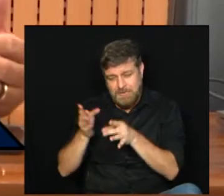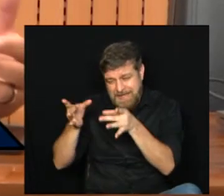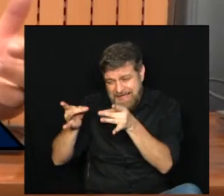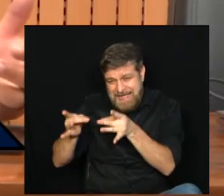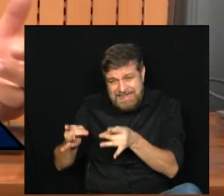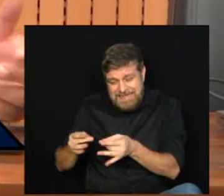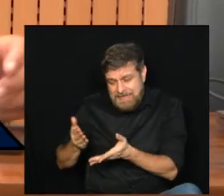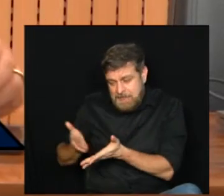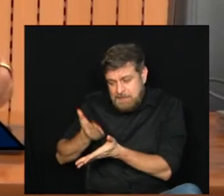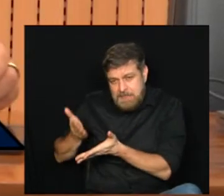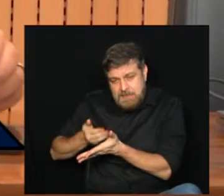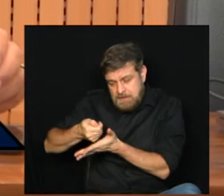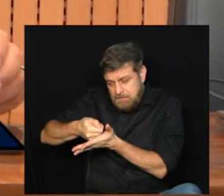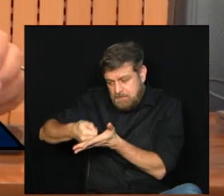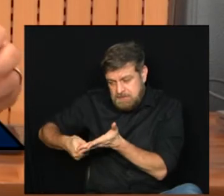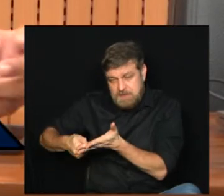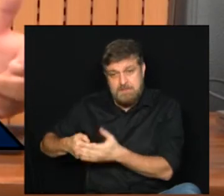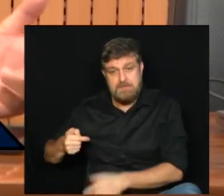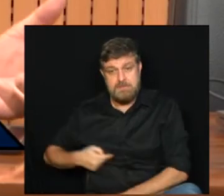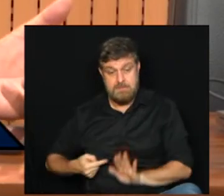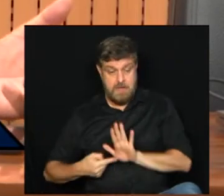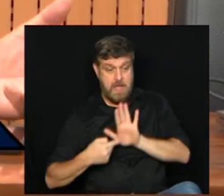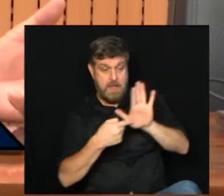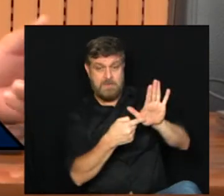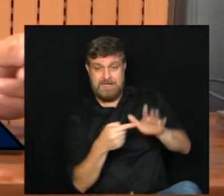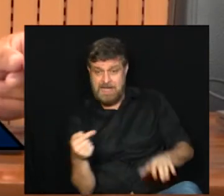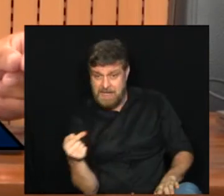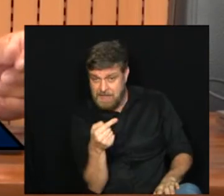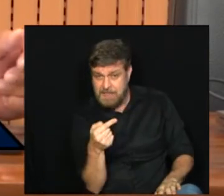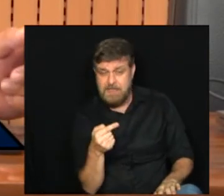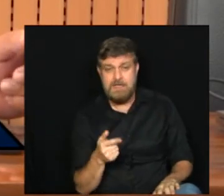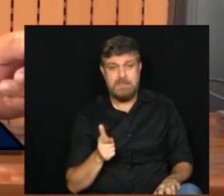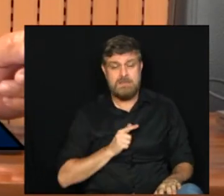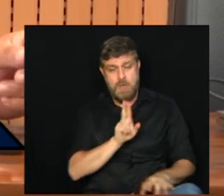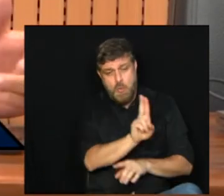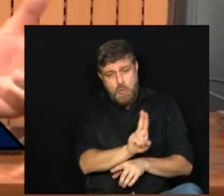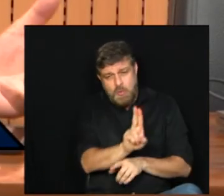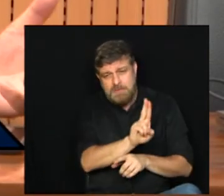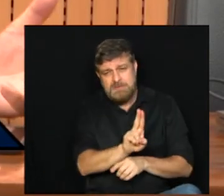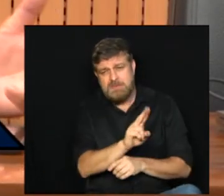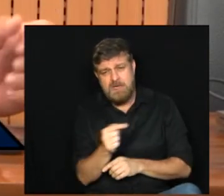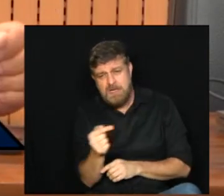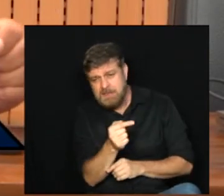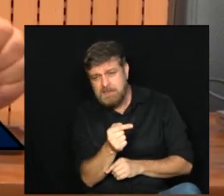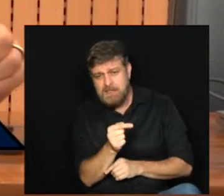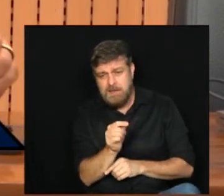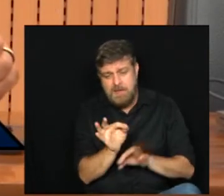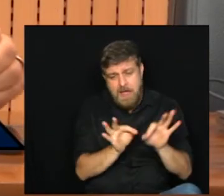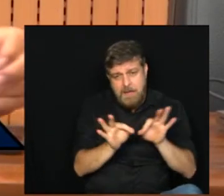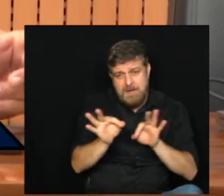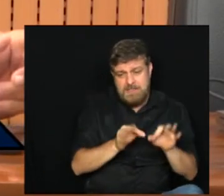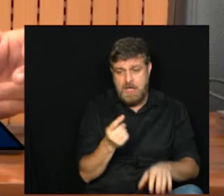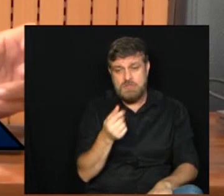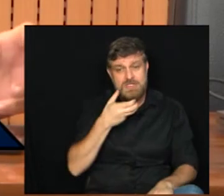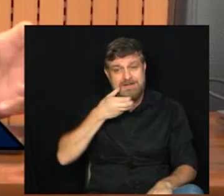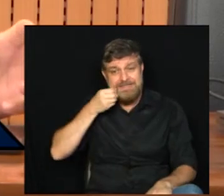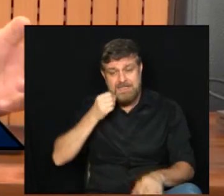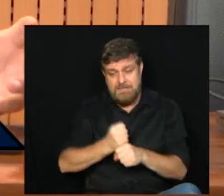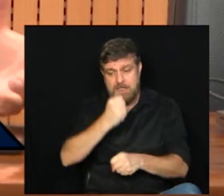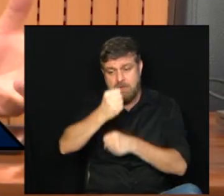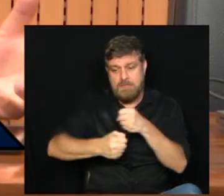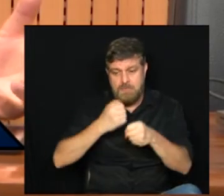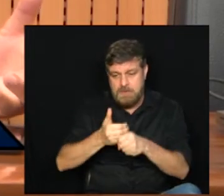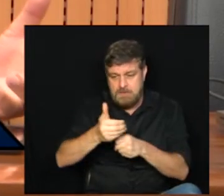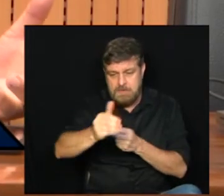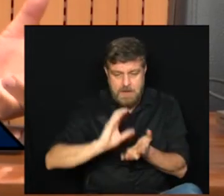comissão e que este diagnóstico possa fazer parte da elaboração do plano plurianual. Nós entendemos ser